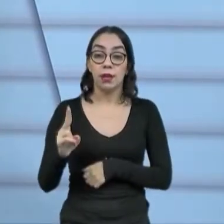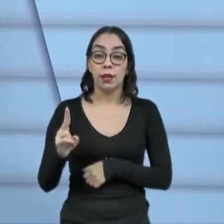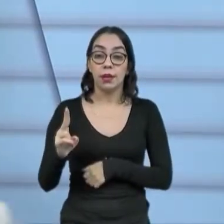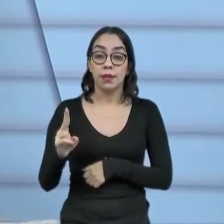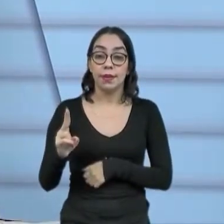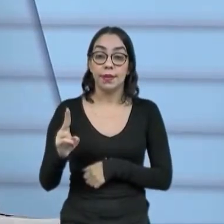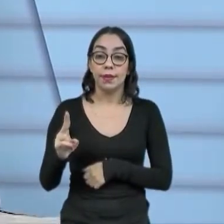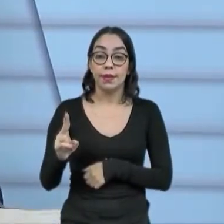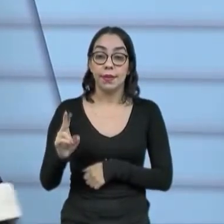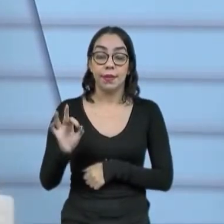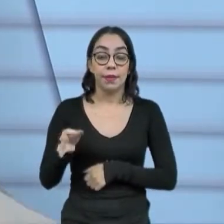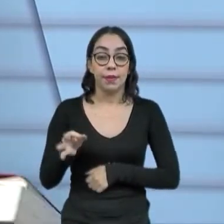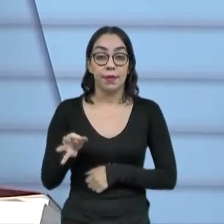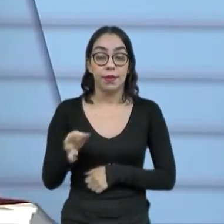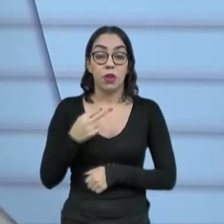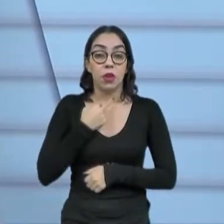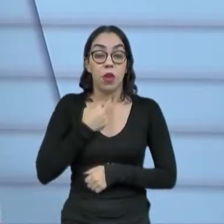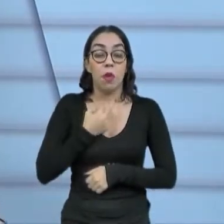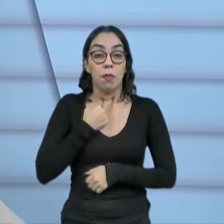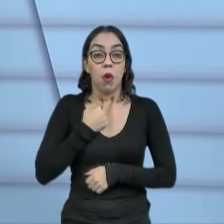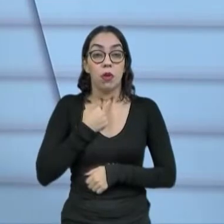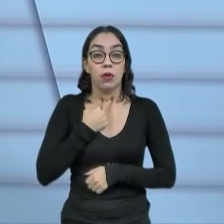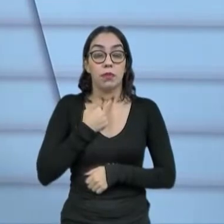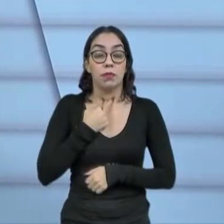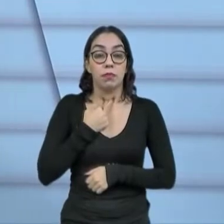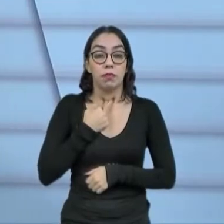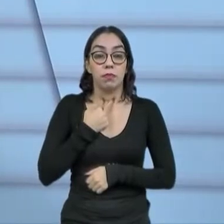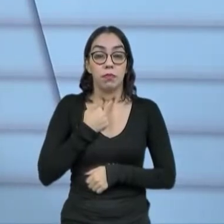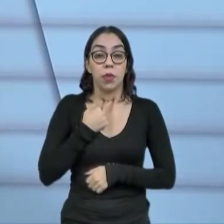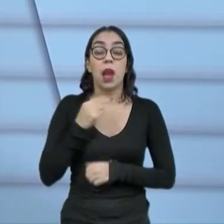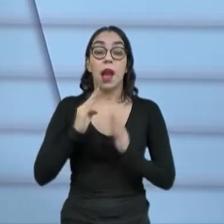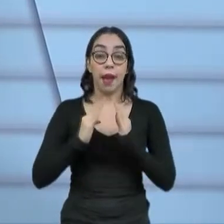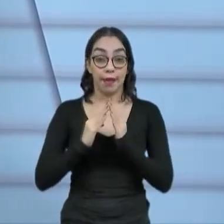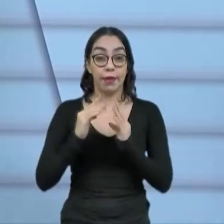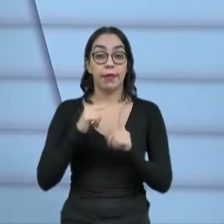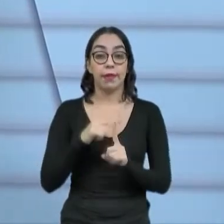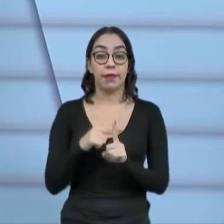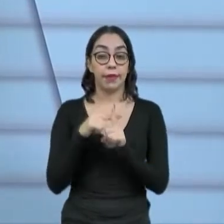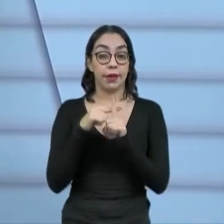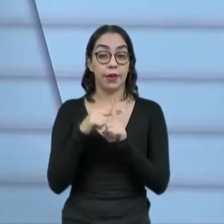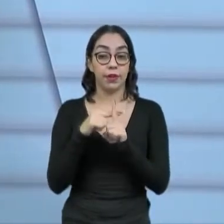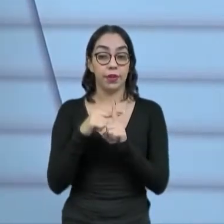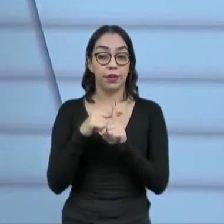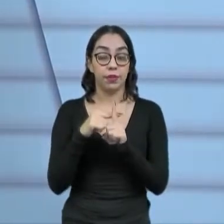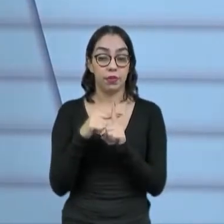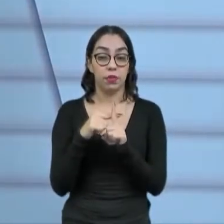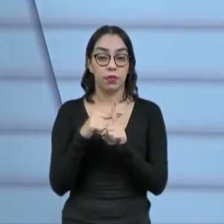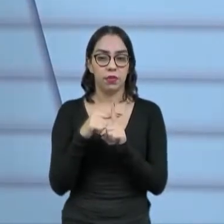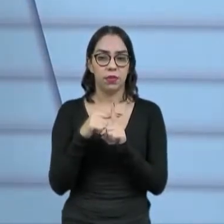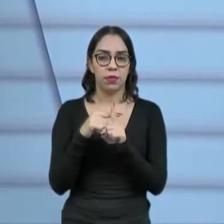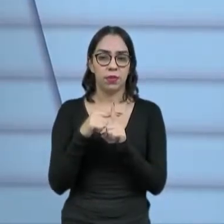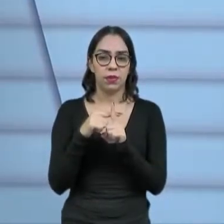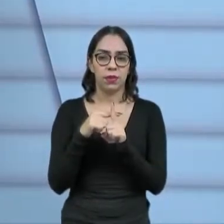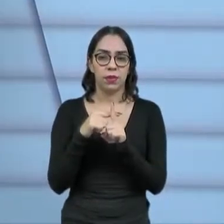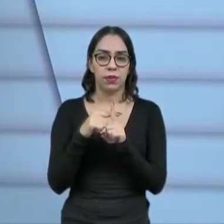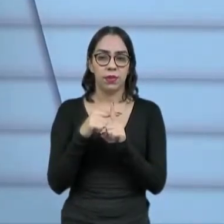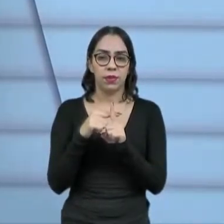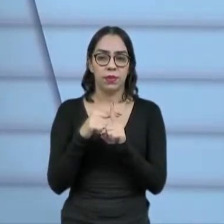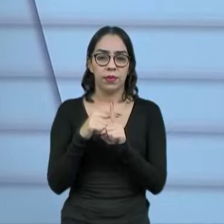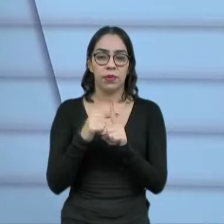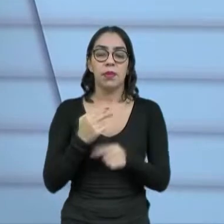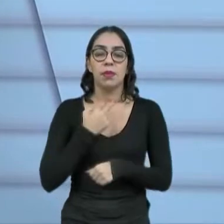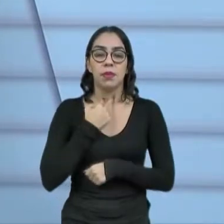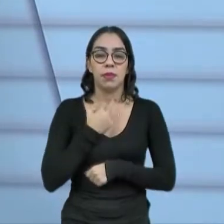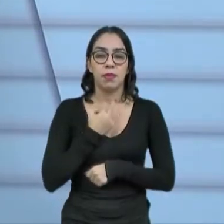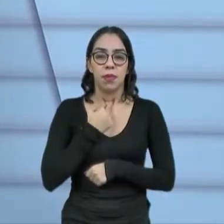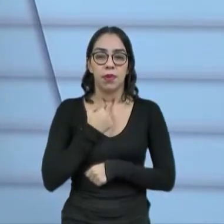não deixam você não pode negar as romarias. E a própria igreja, e você cita também, a igreja não pode